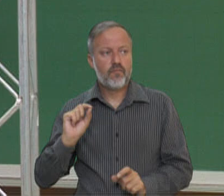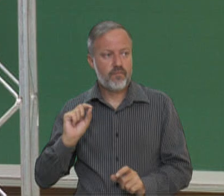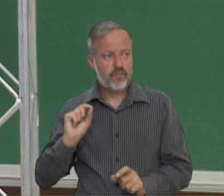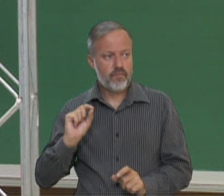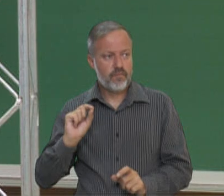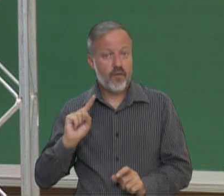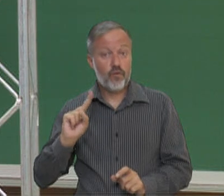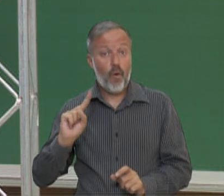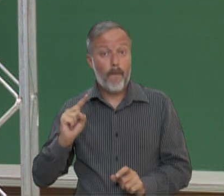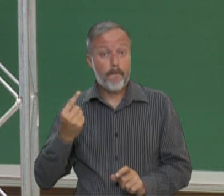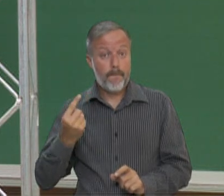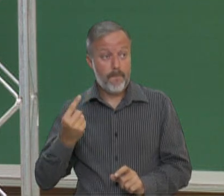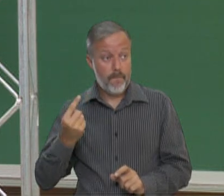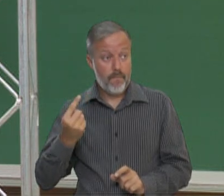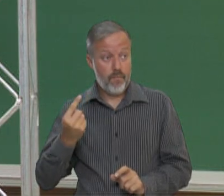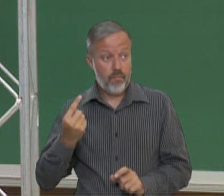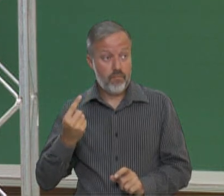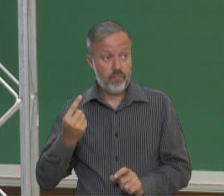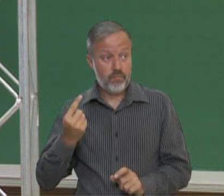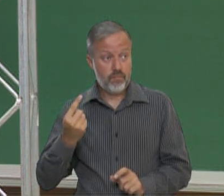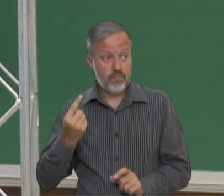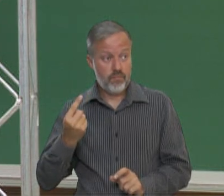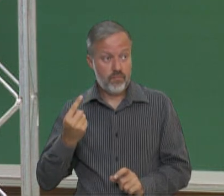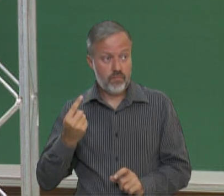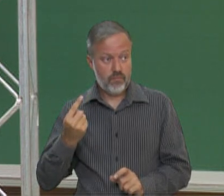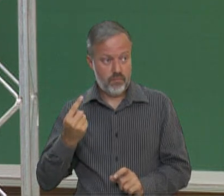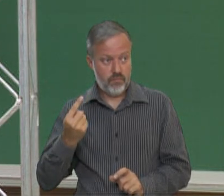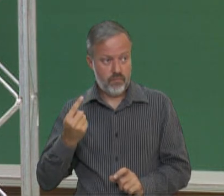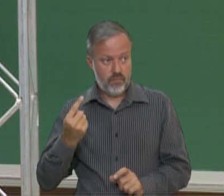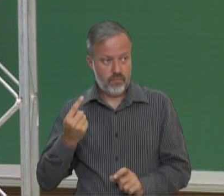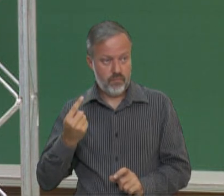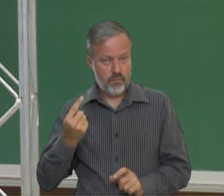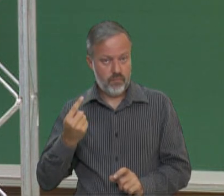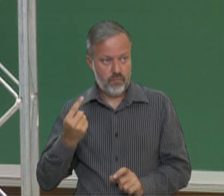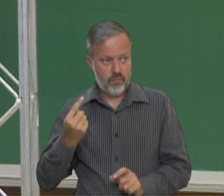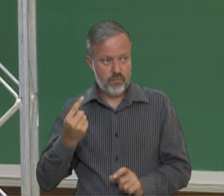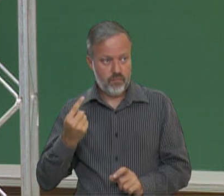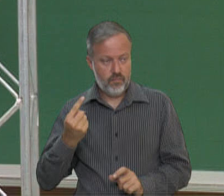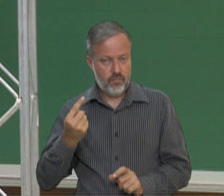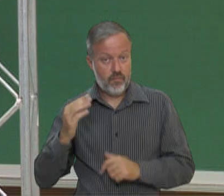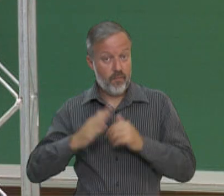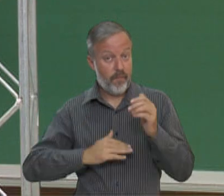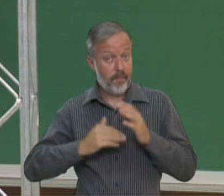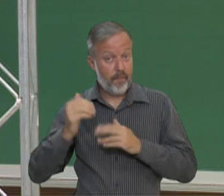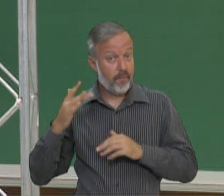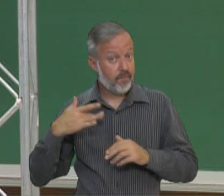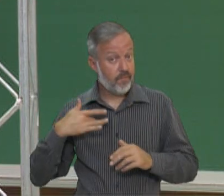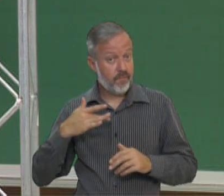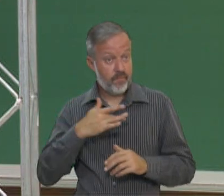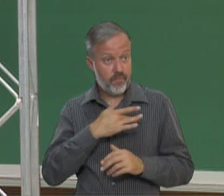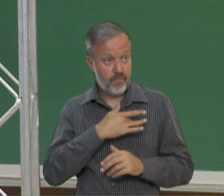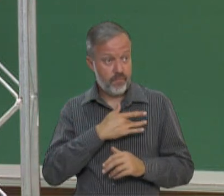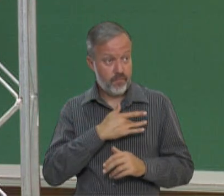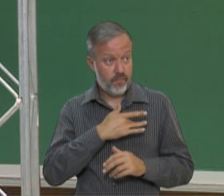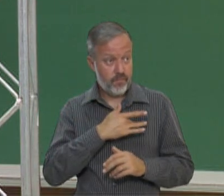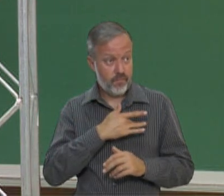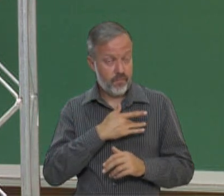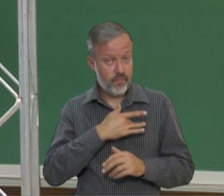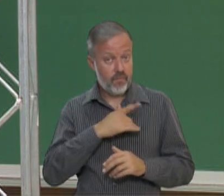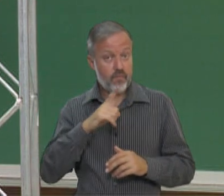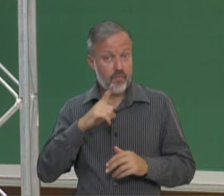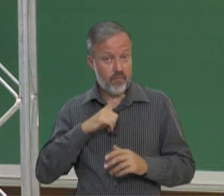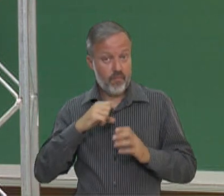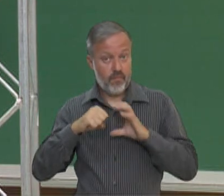1 milhar é mais de 1.000 profissionais da saúde que estão infectados